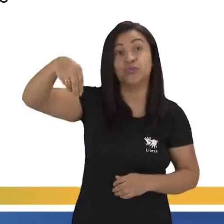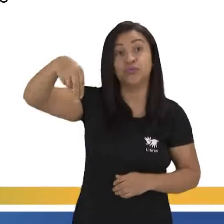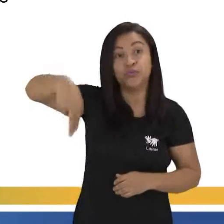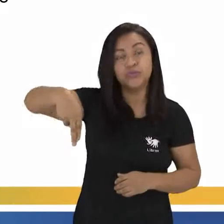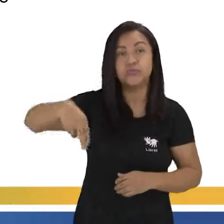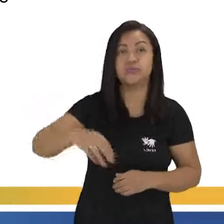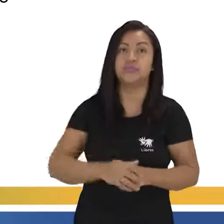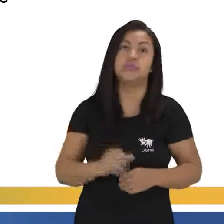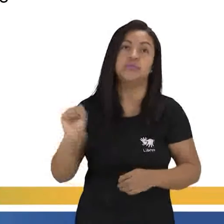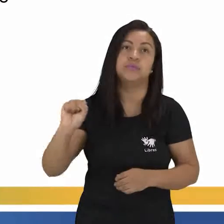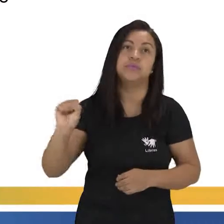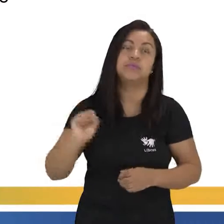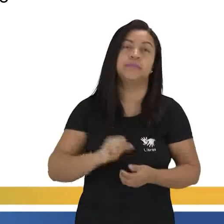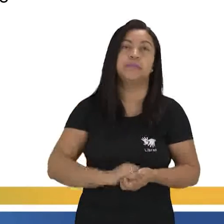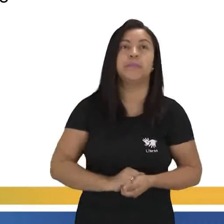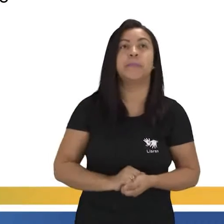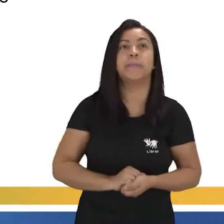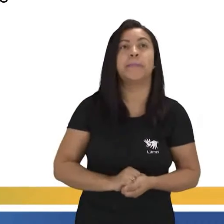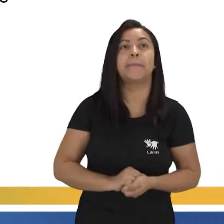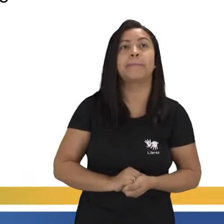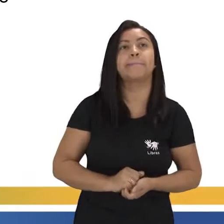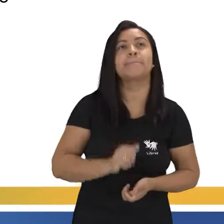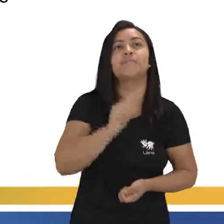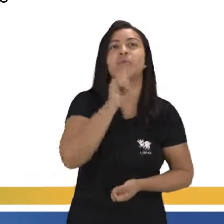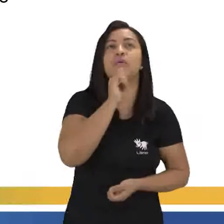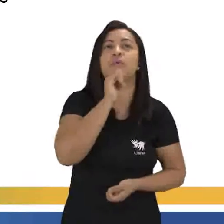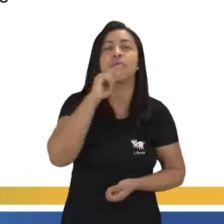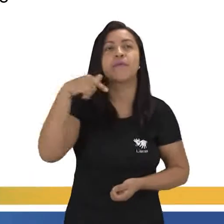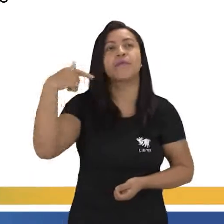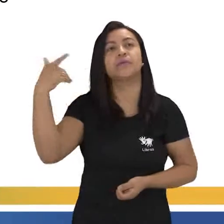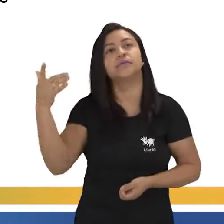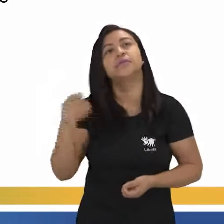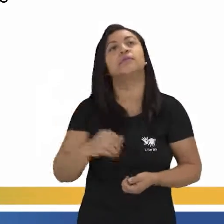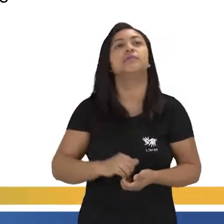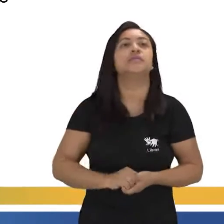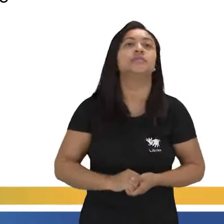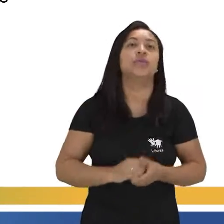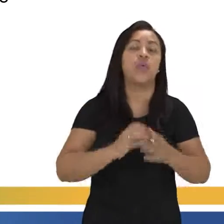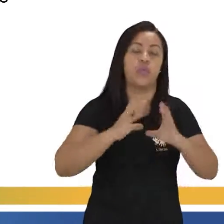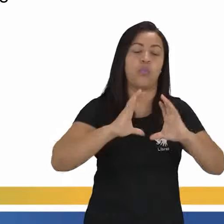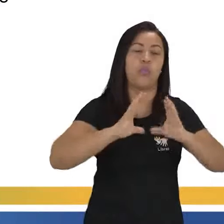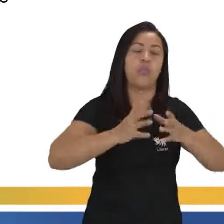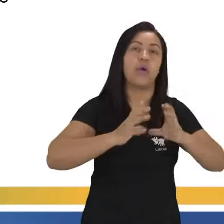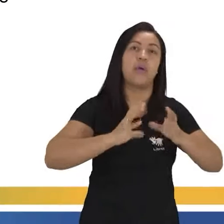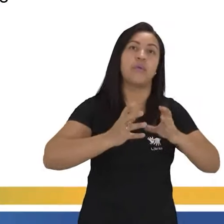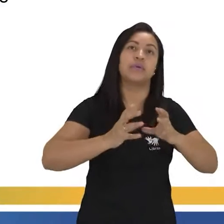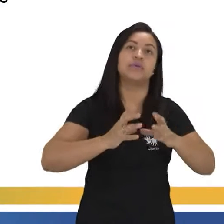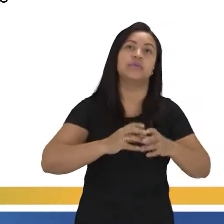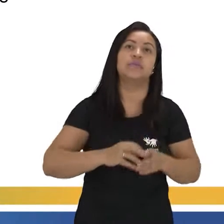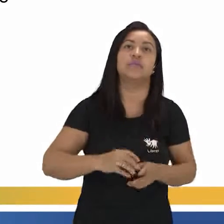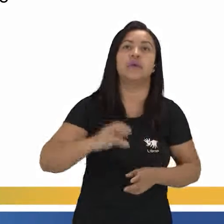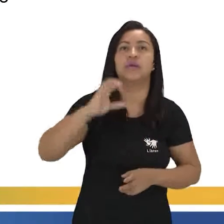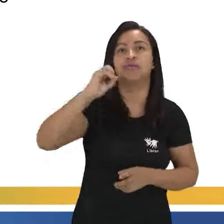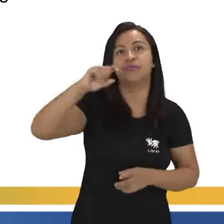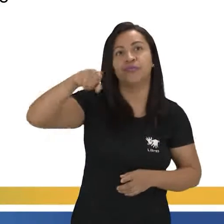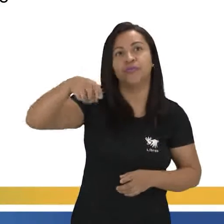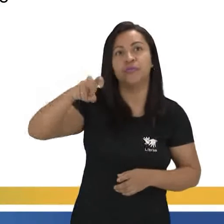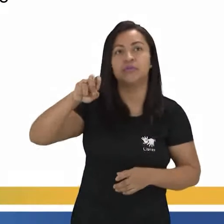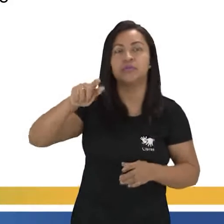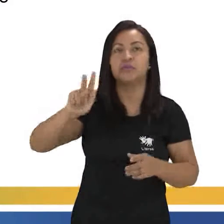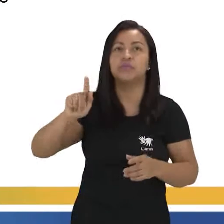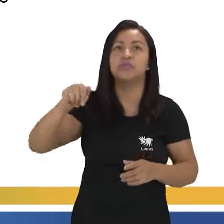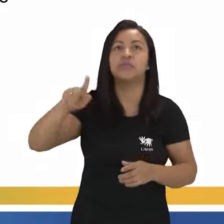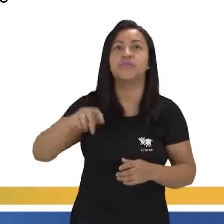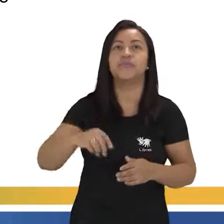Vamos continuar. Olha aqui esse outro problema. Uma bola de massa de meio quilograma é chutada para o gol, chegando